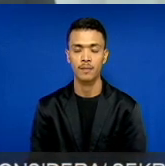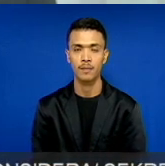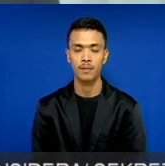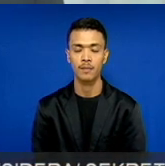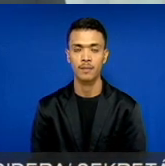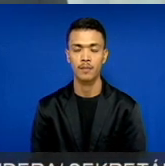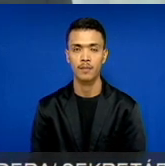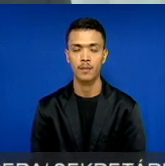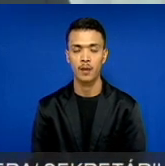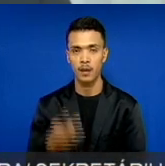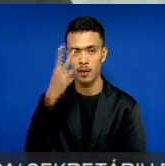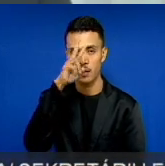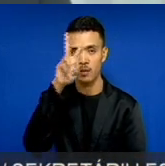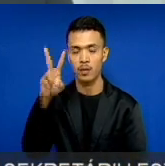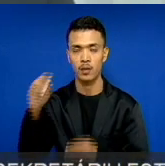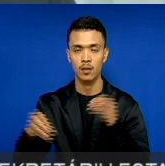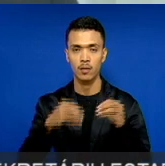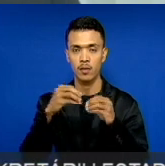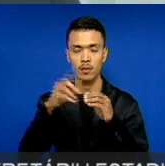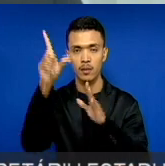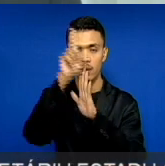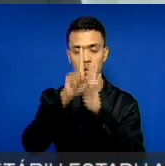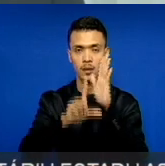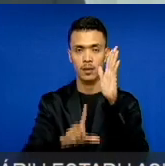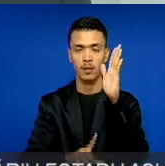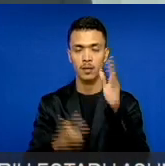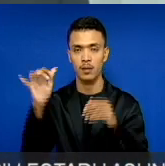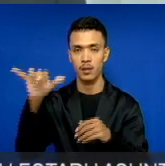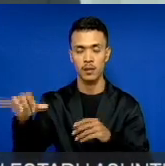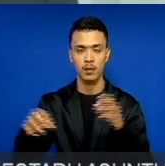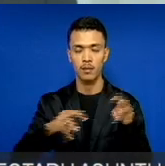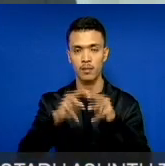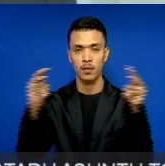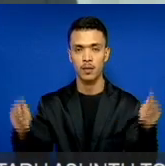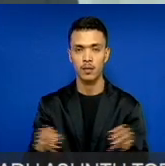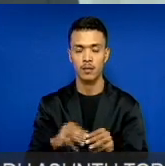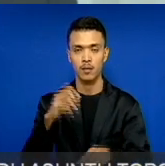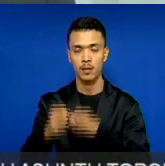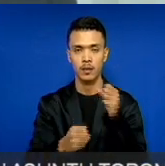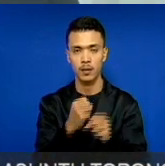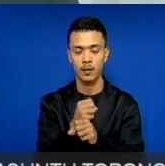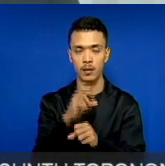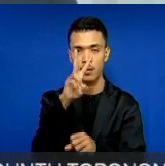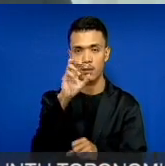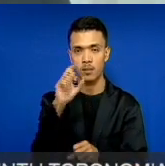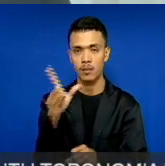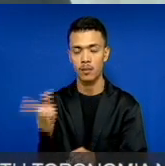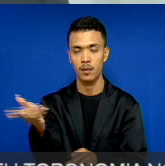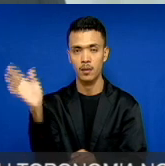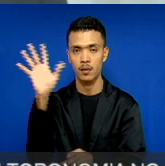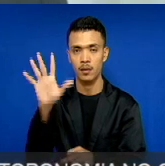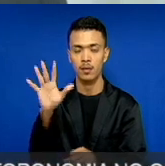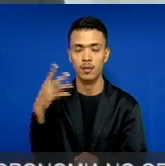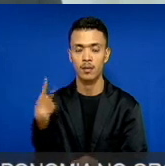atuhare confirmação ba lista sira ba projeto de investimento municipal nenian, ba 2025. Ita